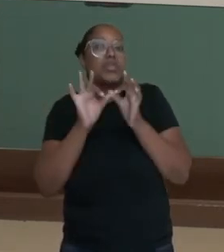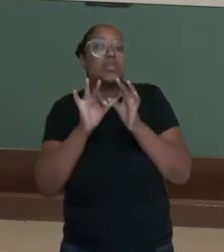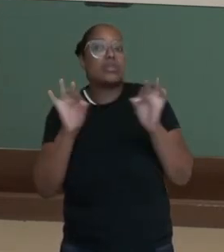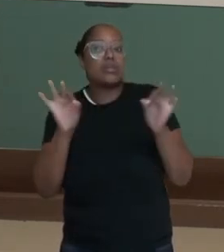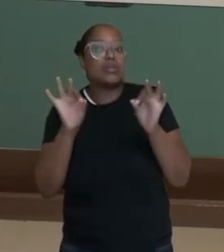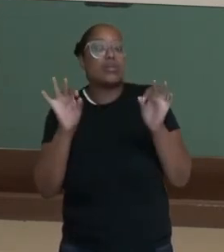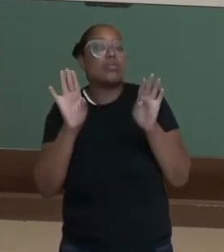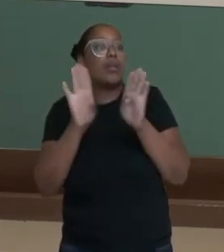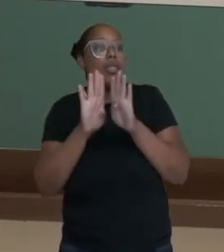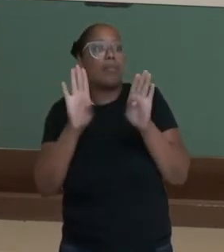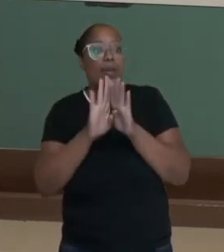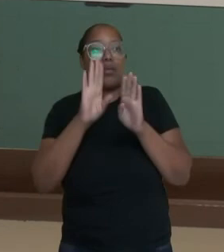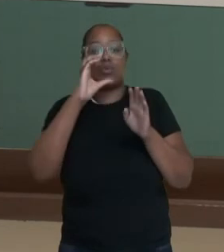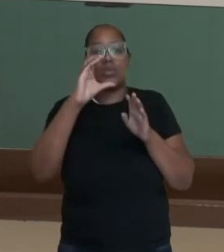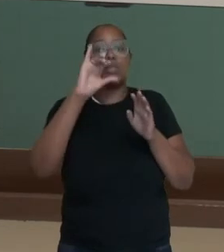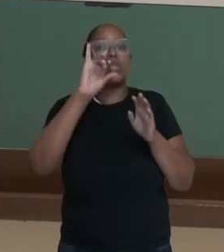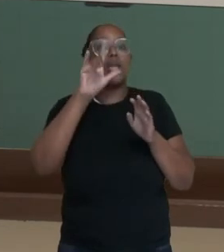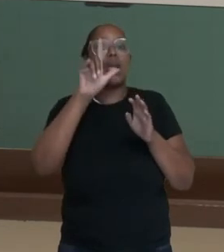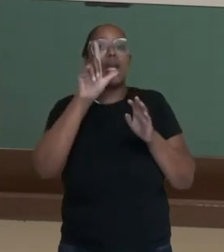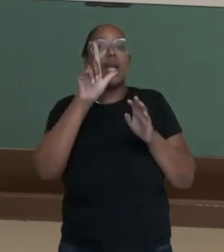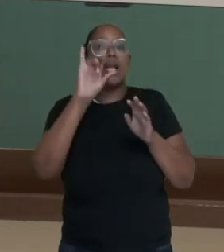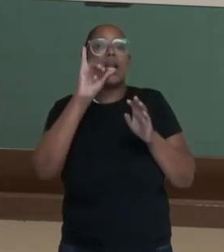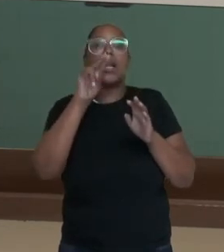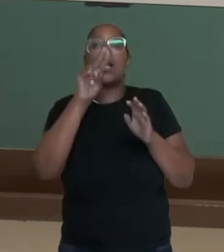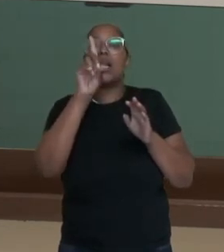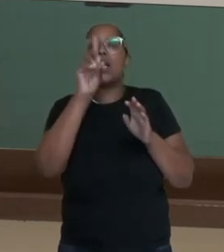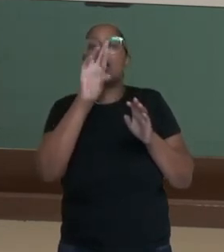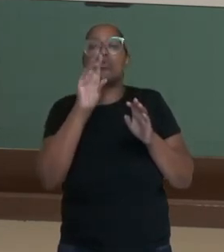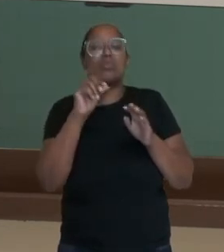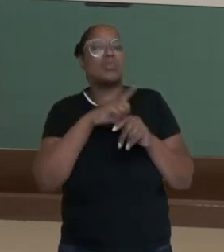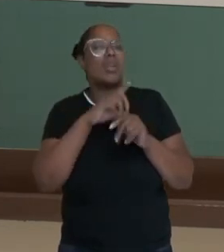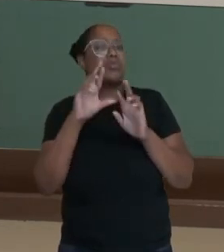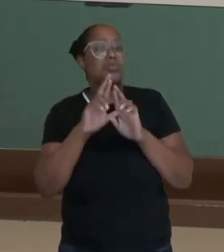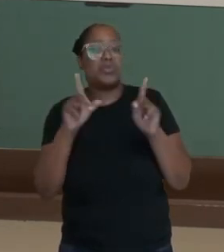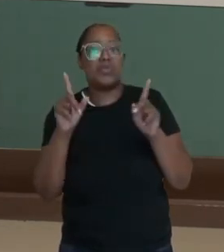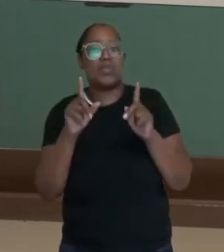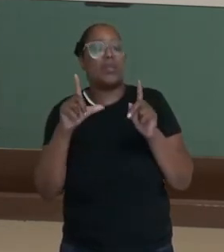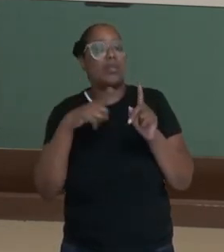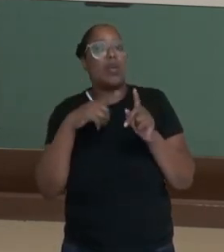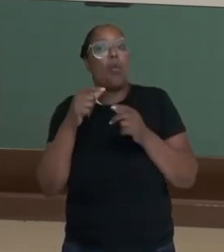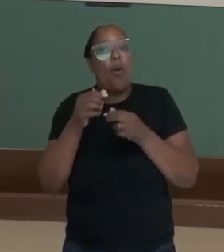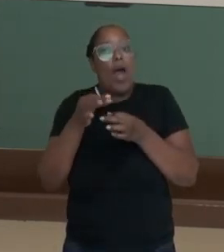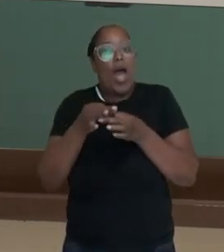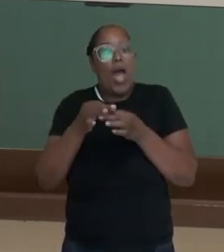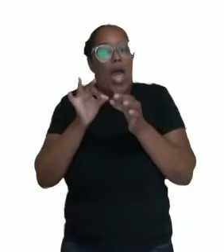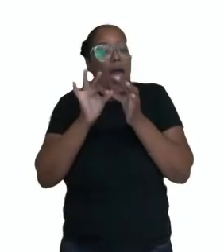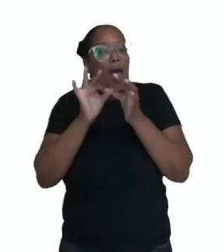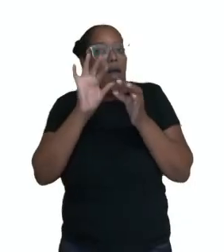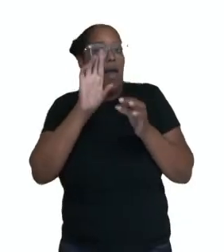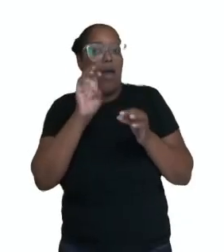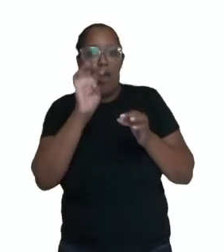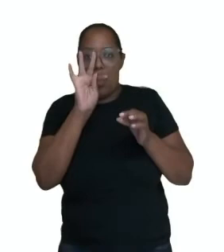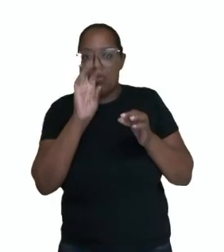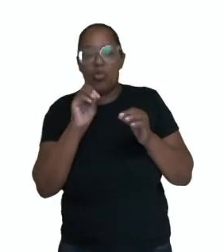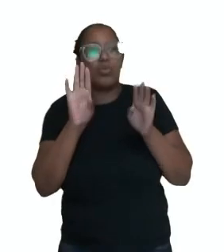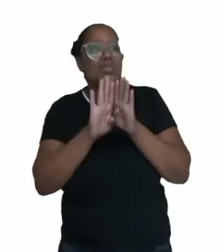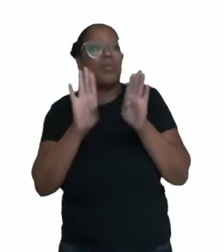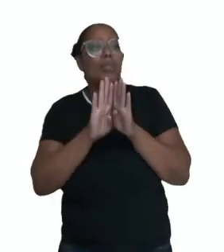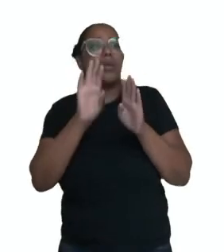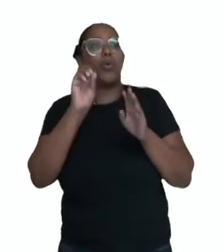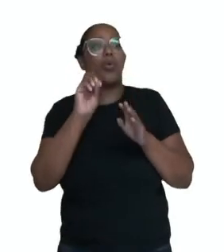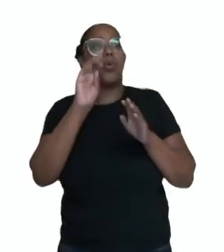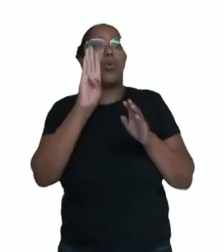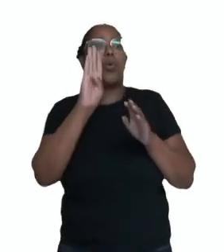a respeito do cilindro, nós temos uma diferenciação entre o cilindro reto e o cilindro oblíquo. Qual é a